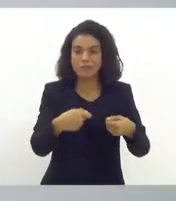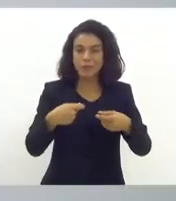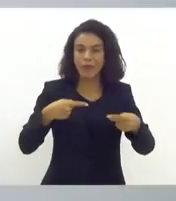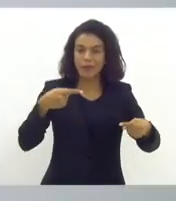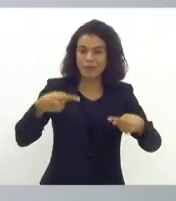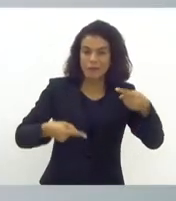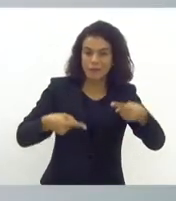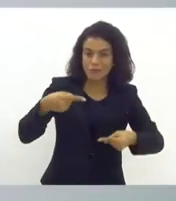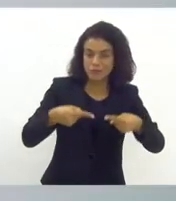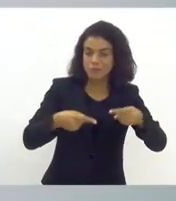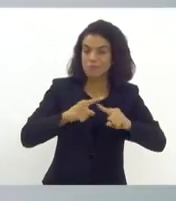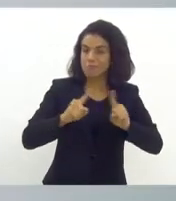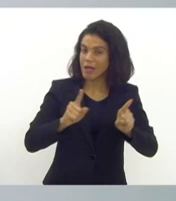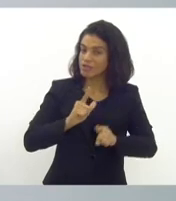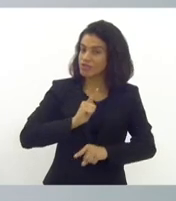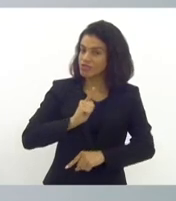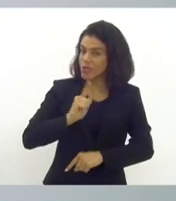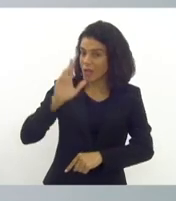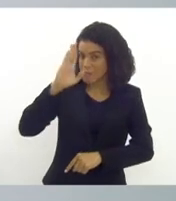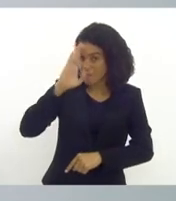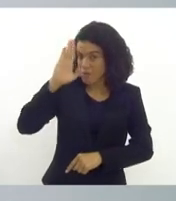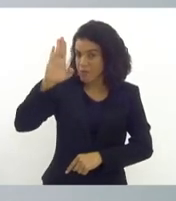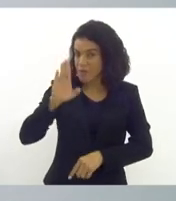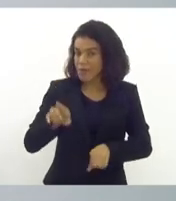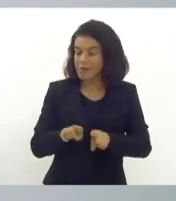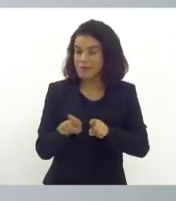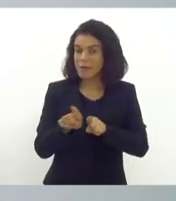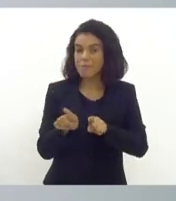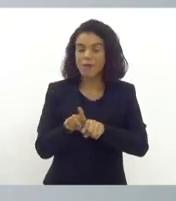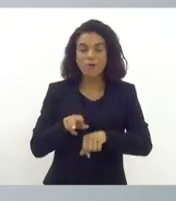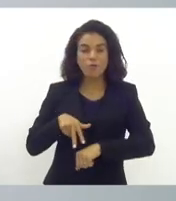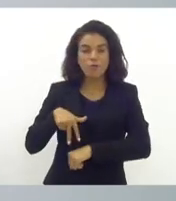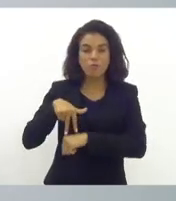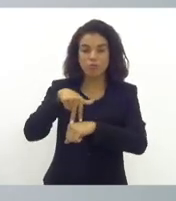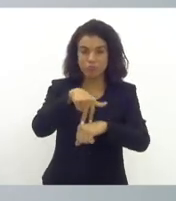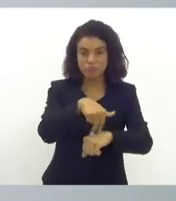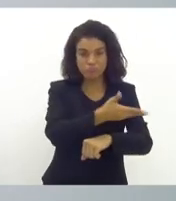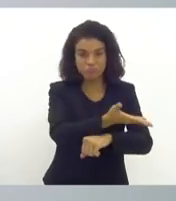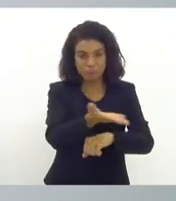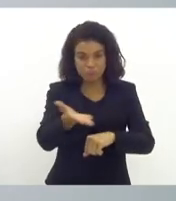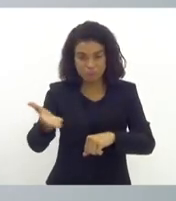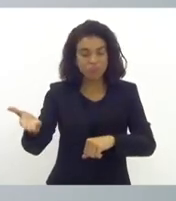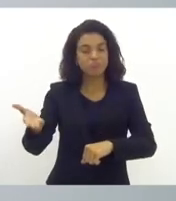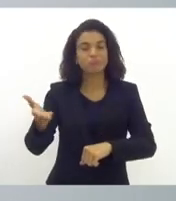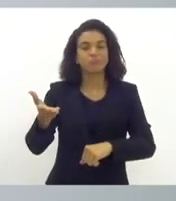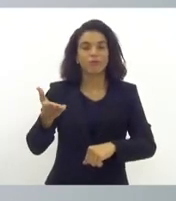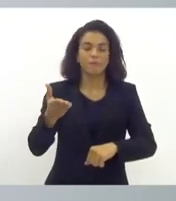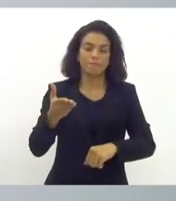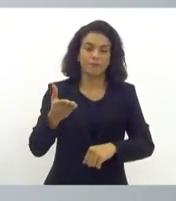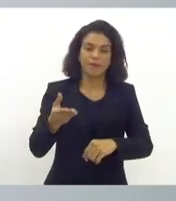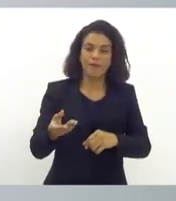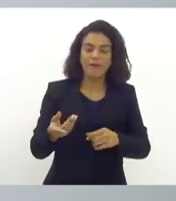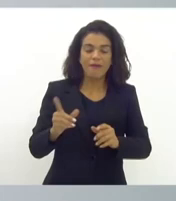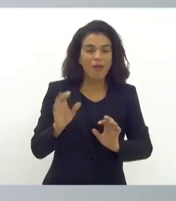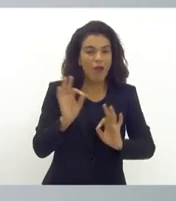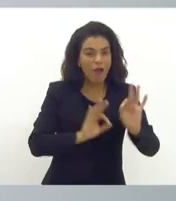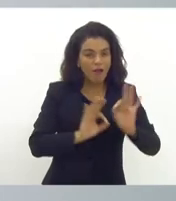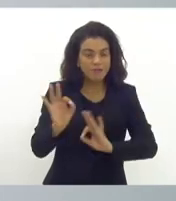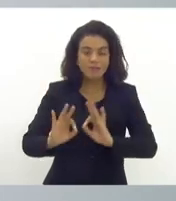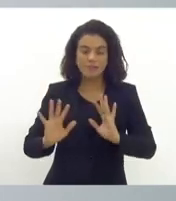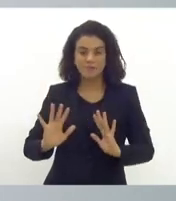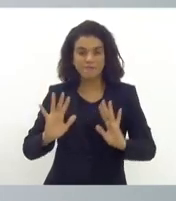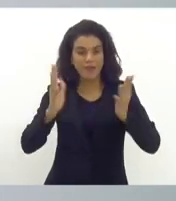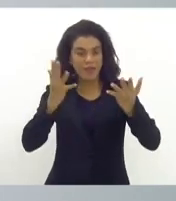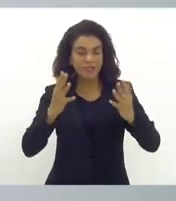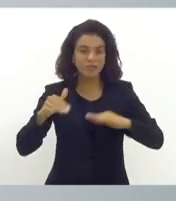a prioridade e o protagonismo daqueles e daquelas que hoje fazem a festa nas ruas que fazem